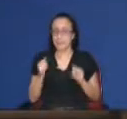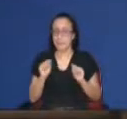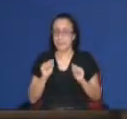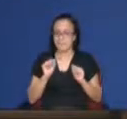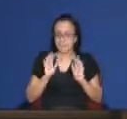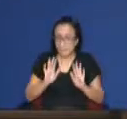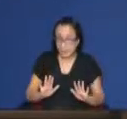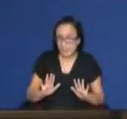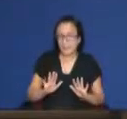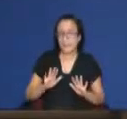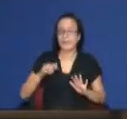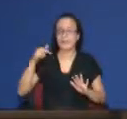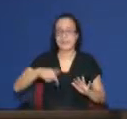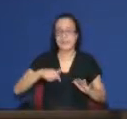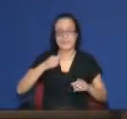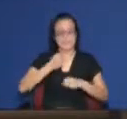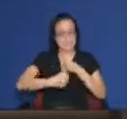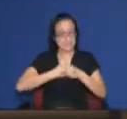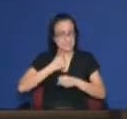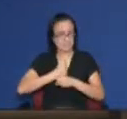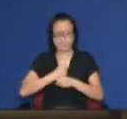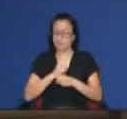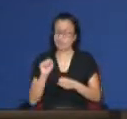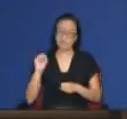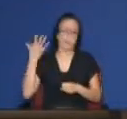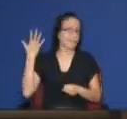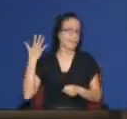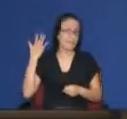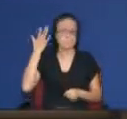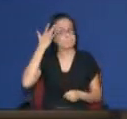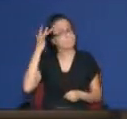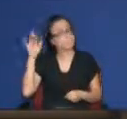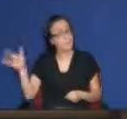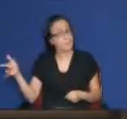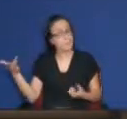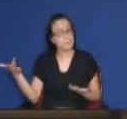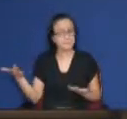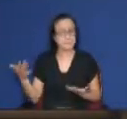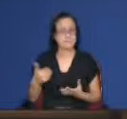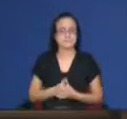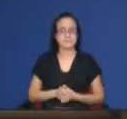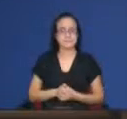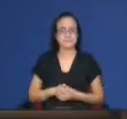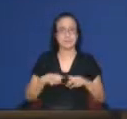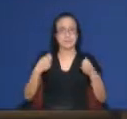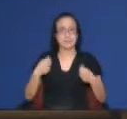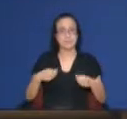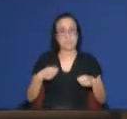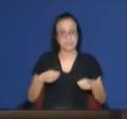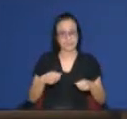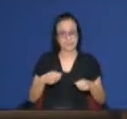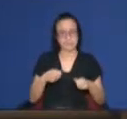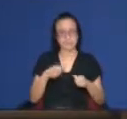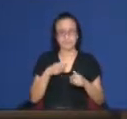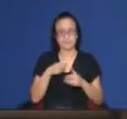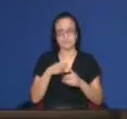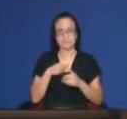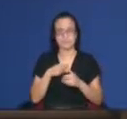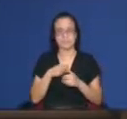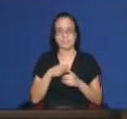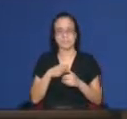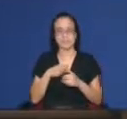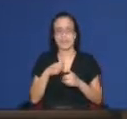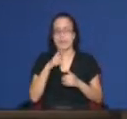acontecer. Então, para isso, a gente está prevendo algumas medidas, ou seja, a gente não deve ter problema de